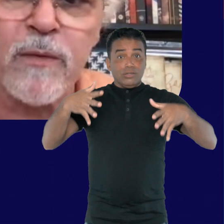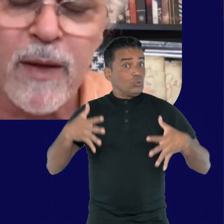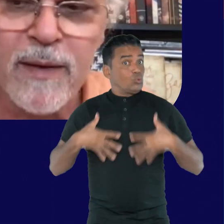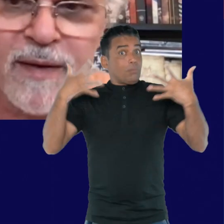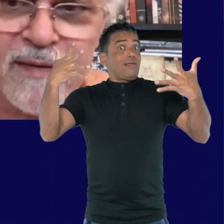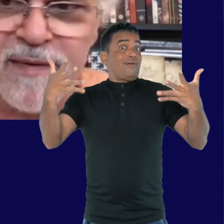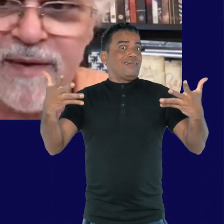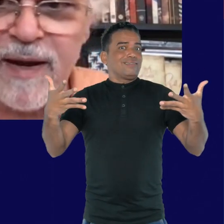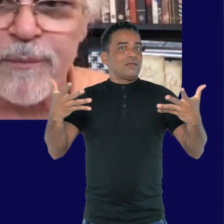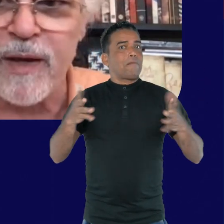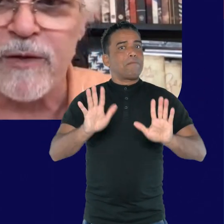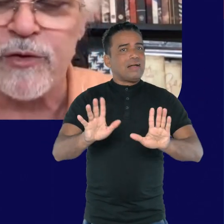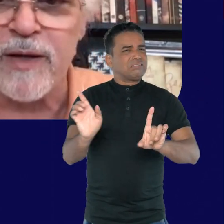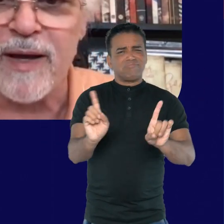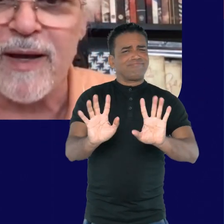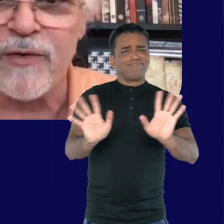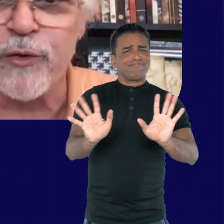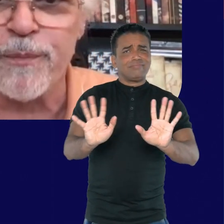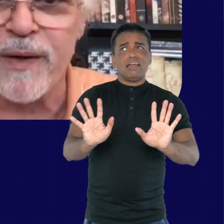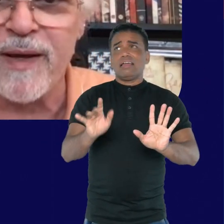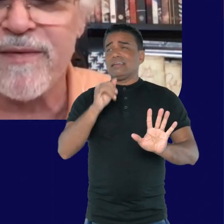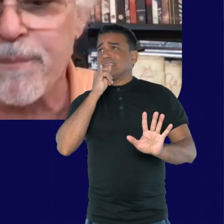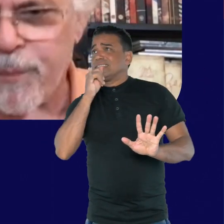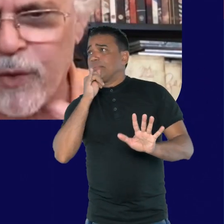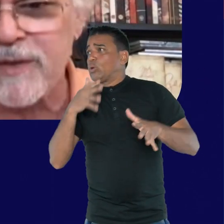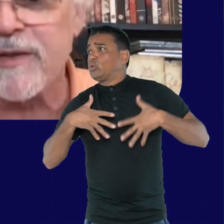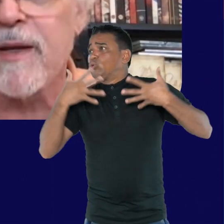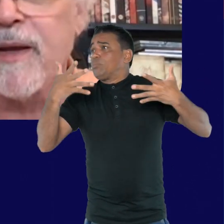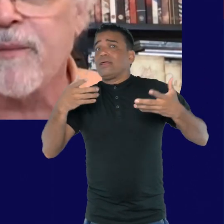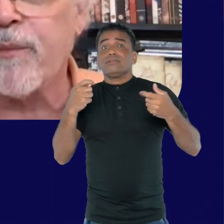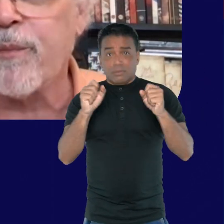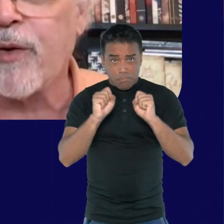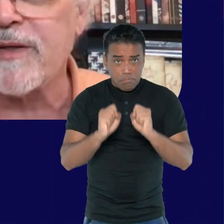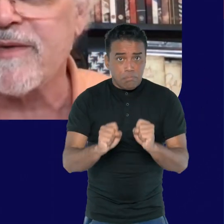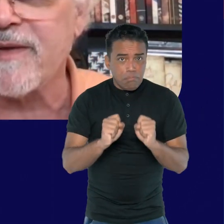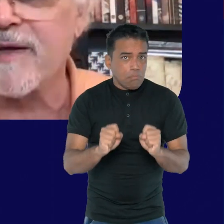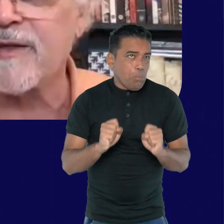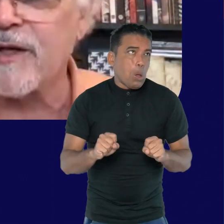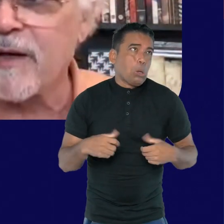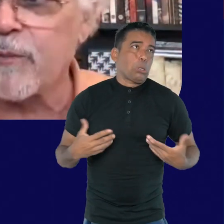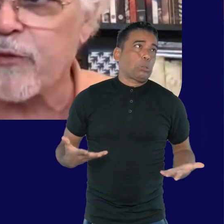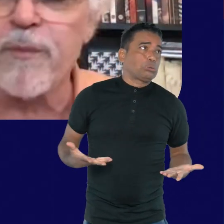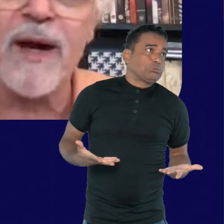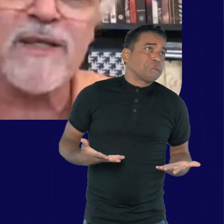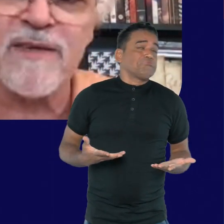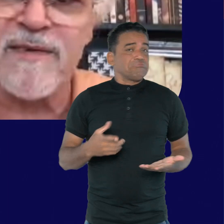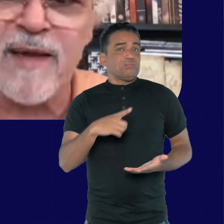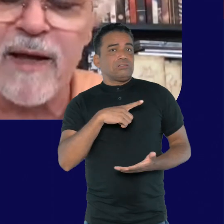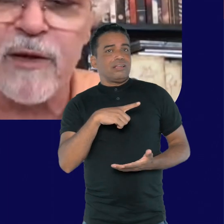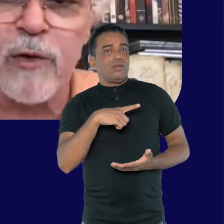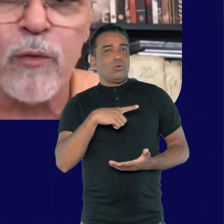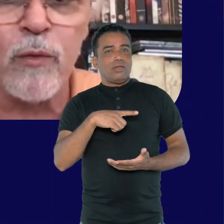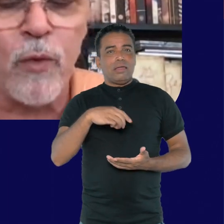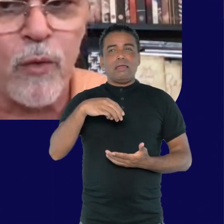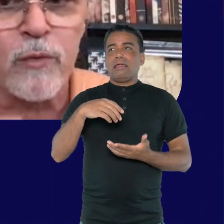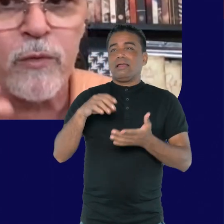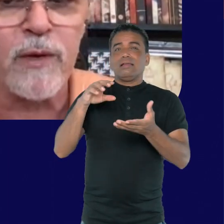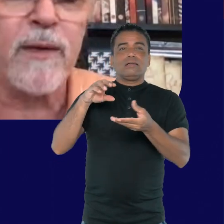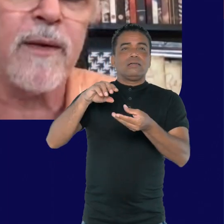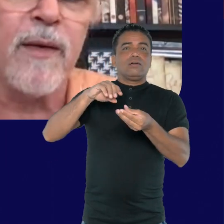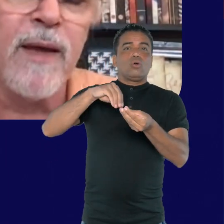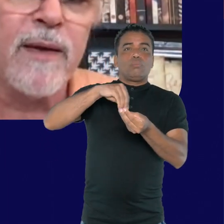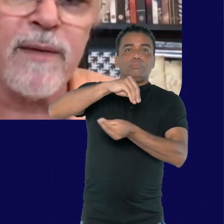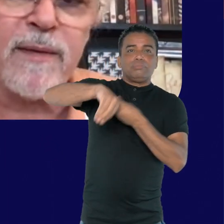mas não necessariamente. A surpresa pode ser, digamos, matizada com um